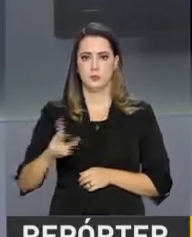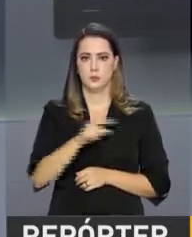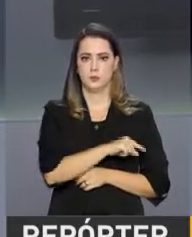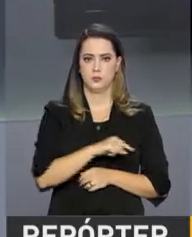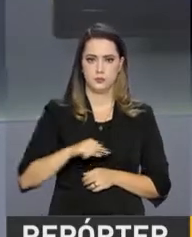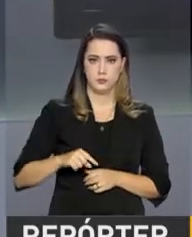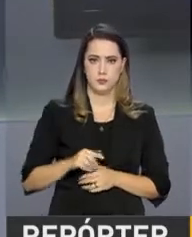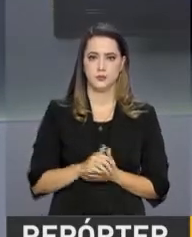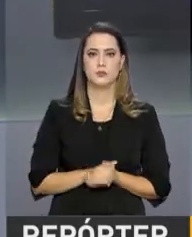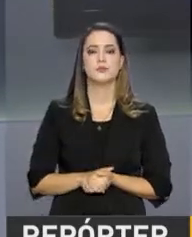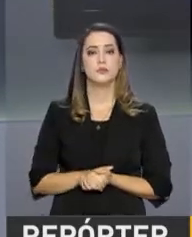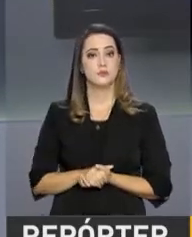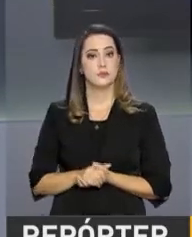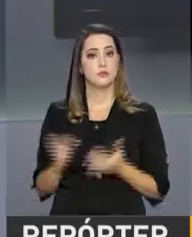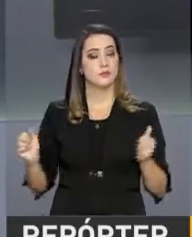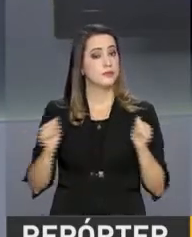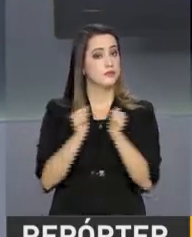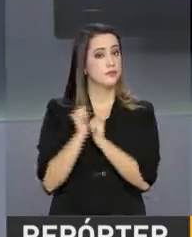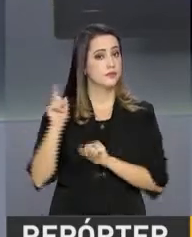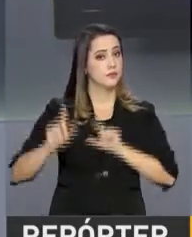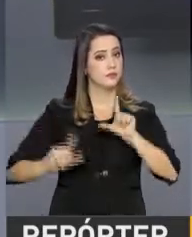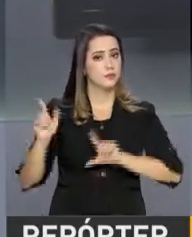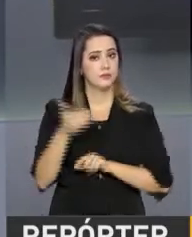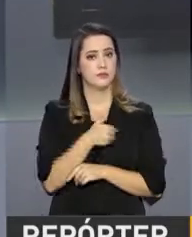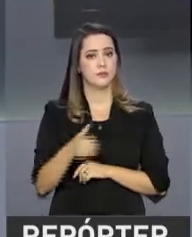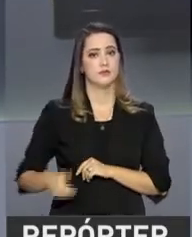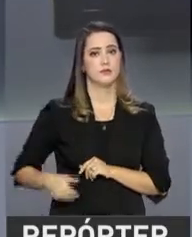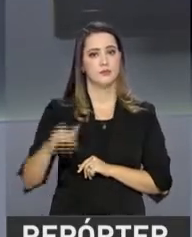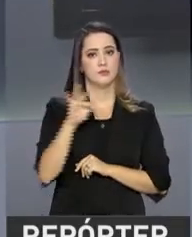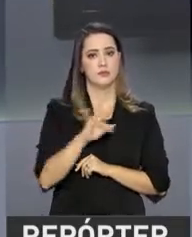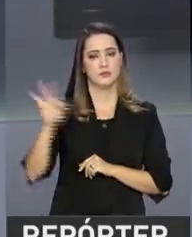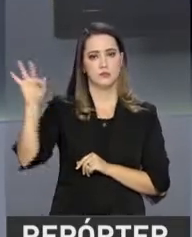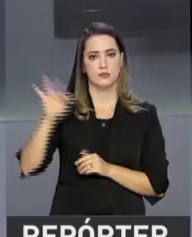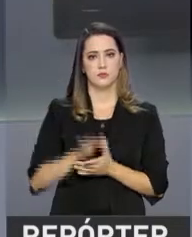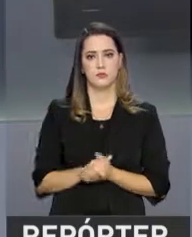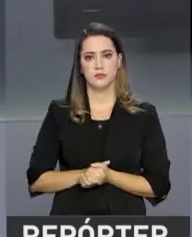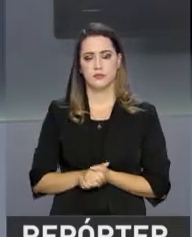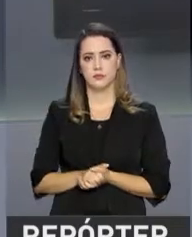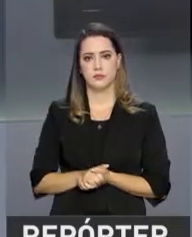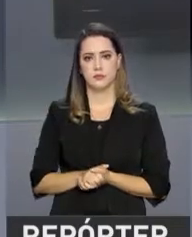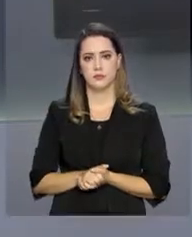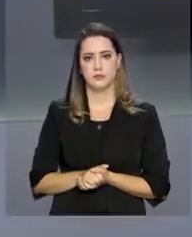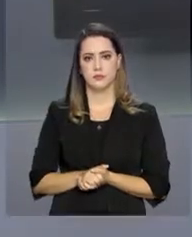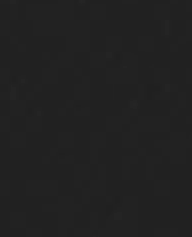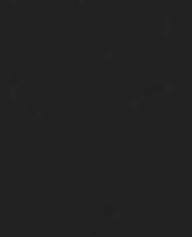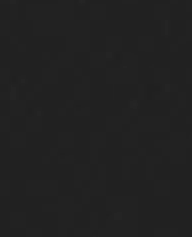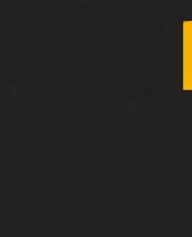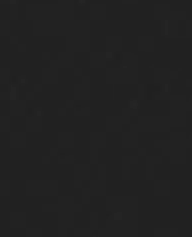página da NBR na internet. Continue com a gente na NBR, a TV do Governo Federal.